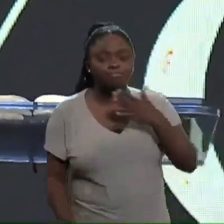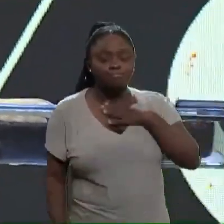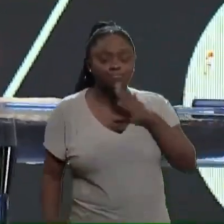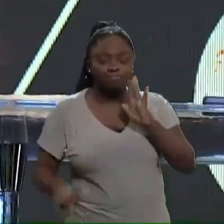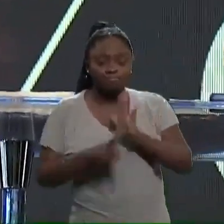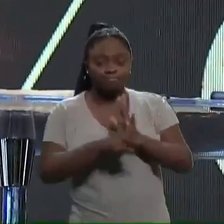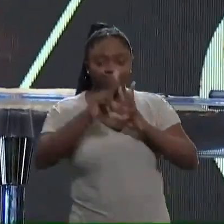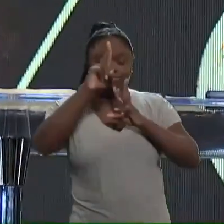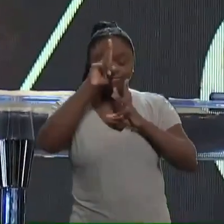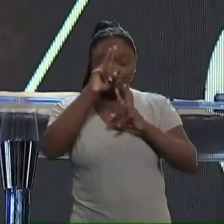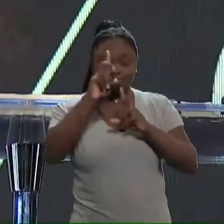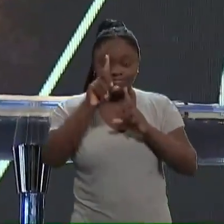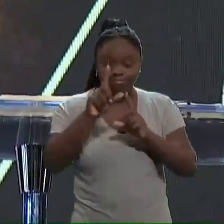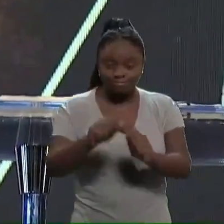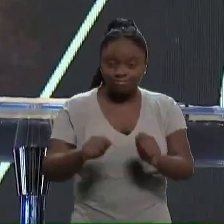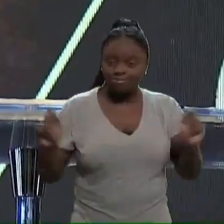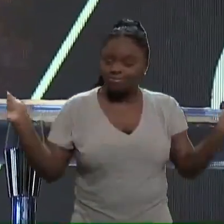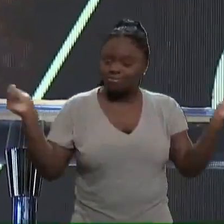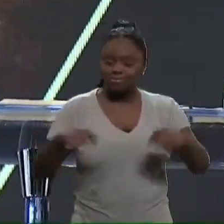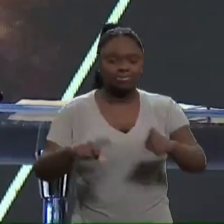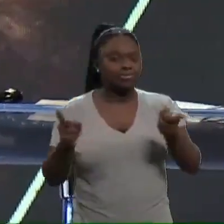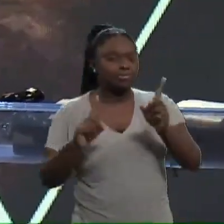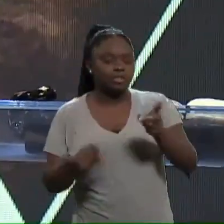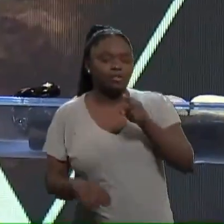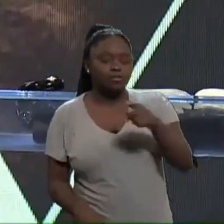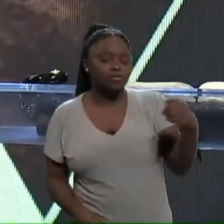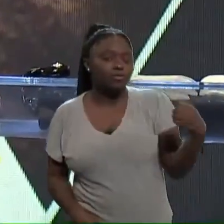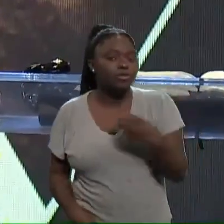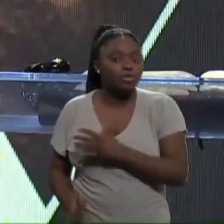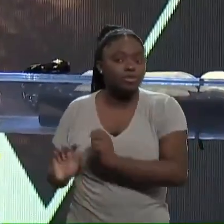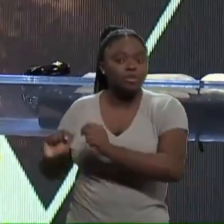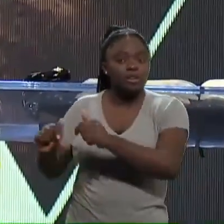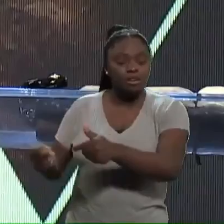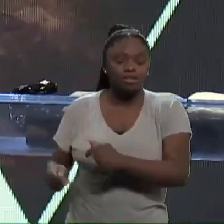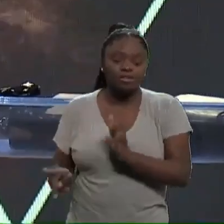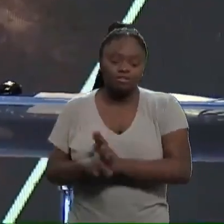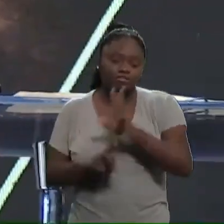própria força, meu irmão, não tem como você produzir o novo.